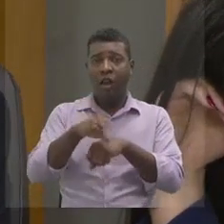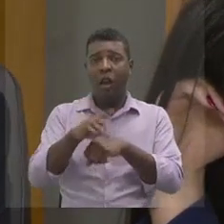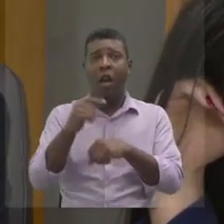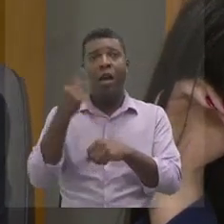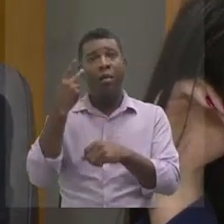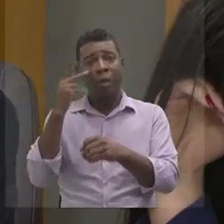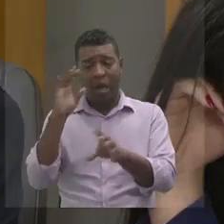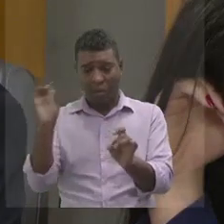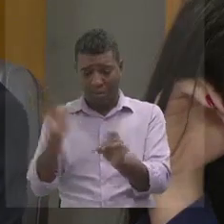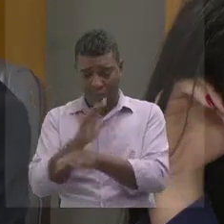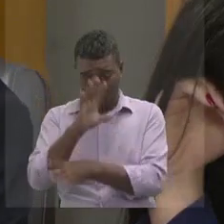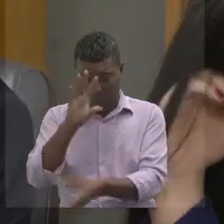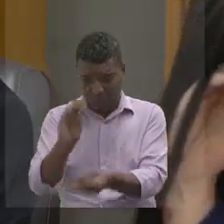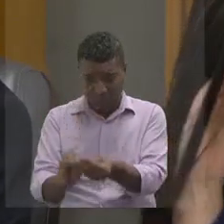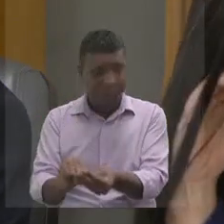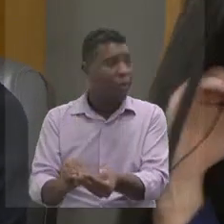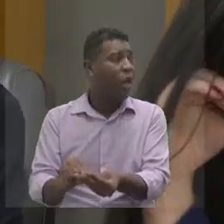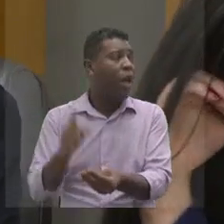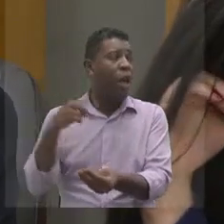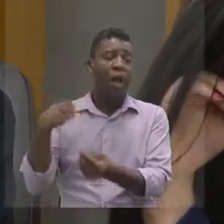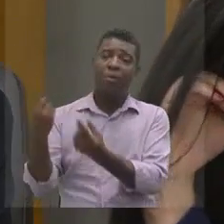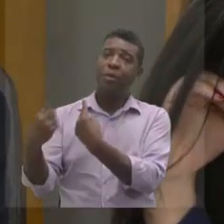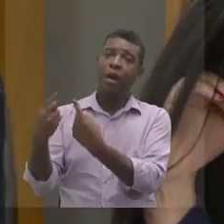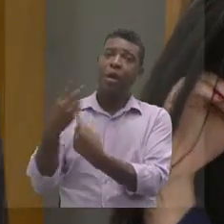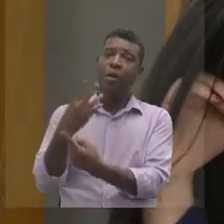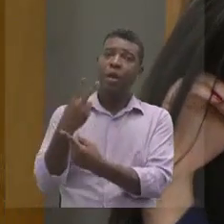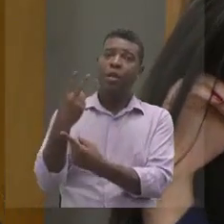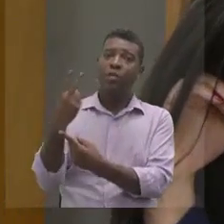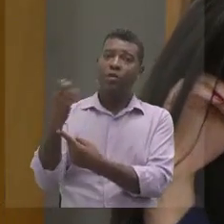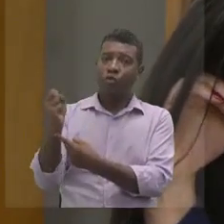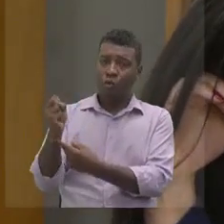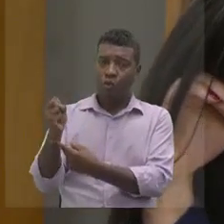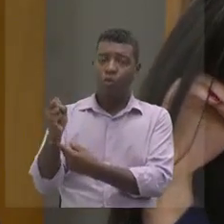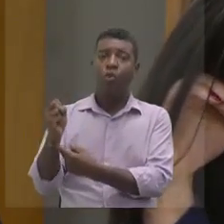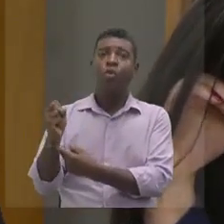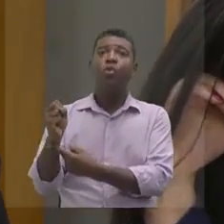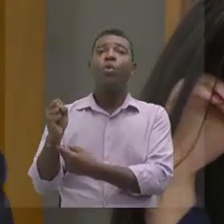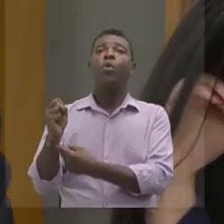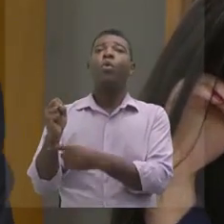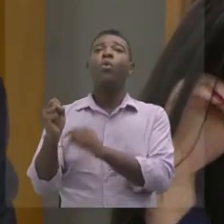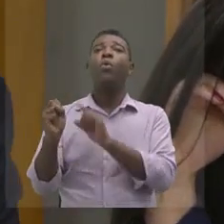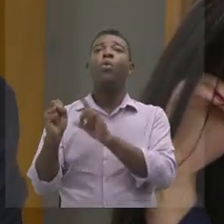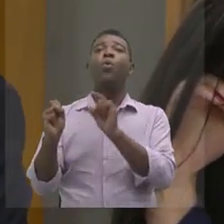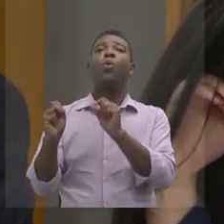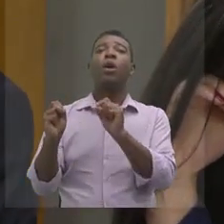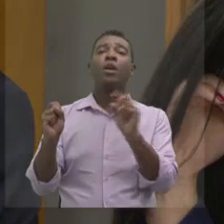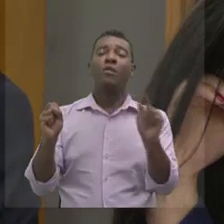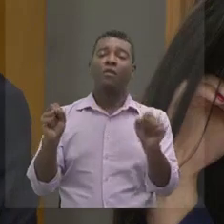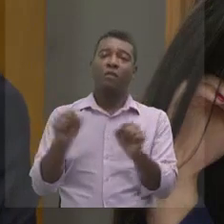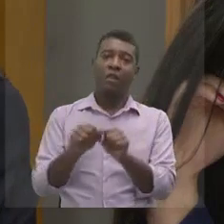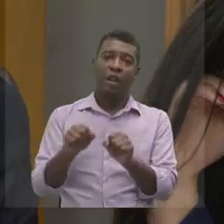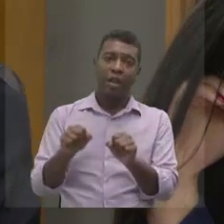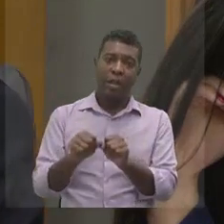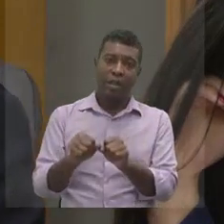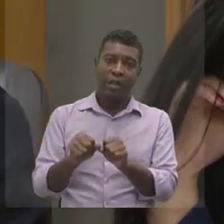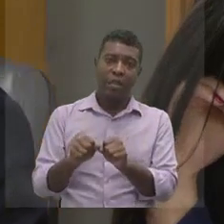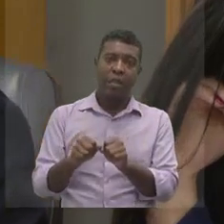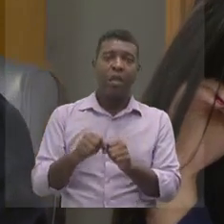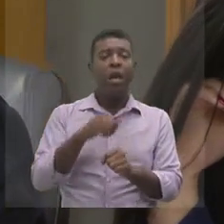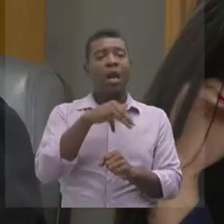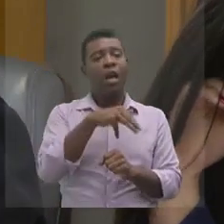já Presidente além da 428 foi liberada ali a licitação da mgc